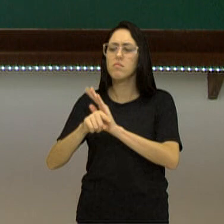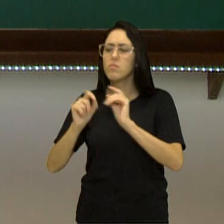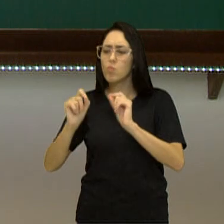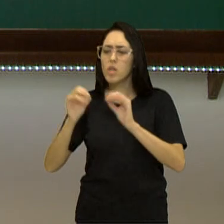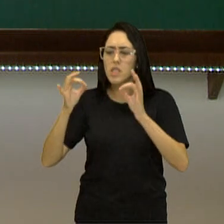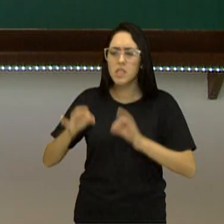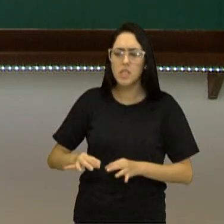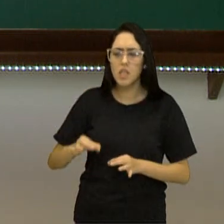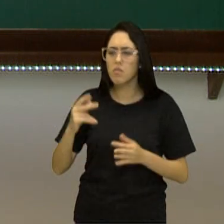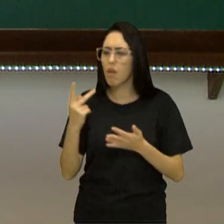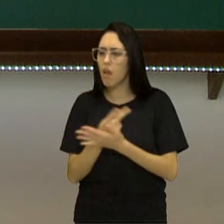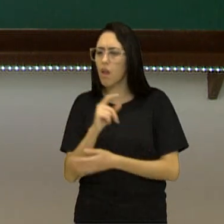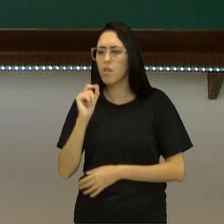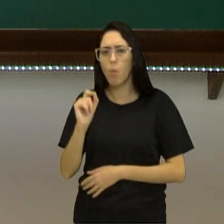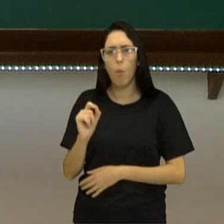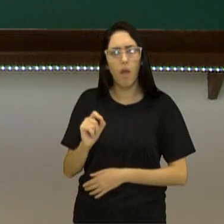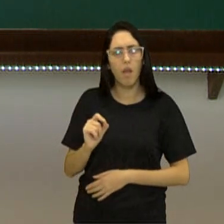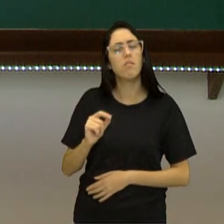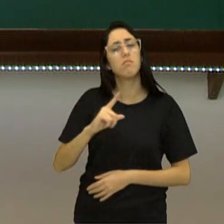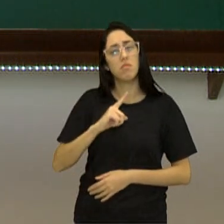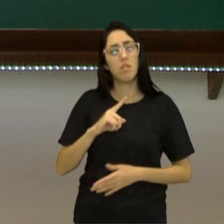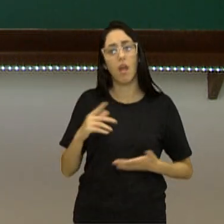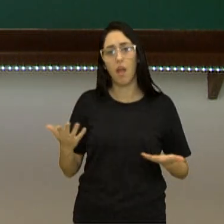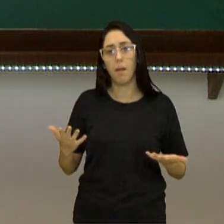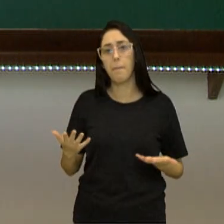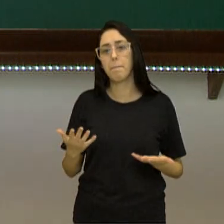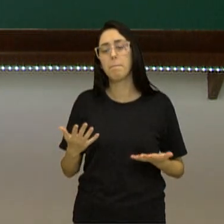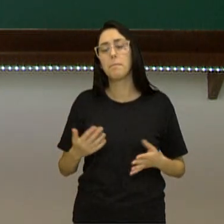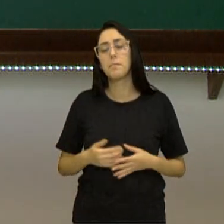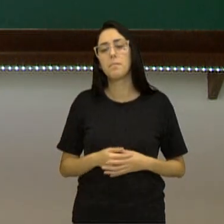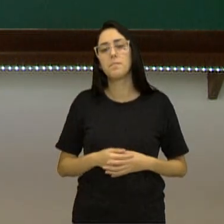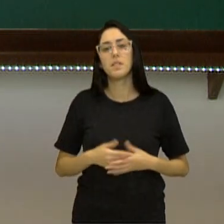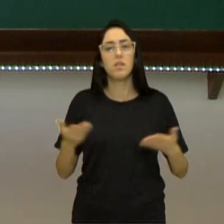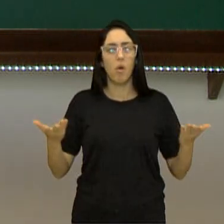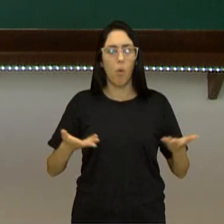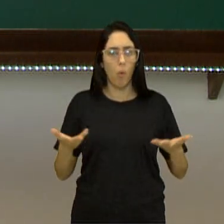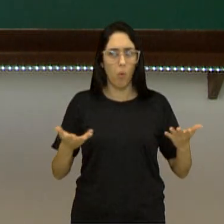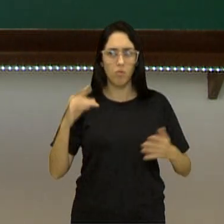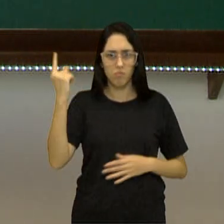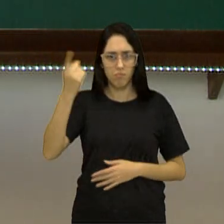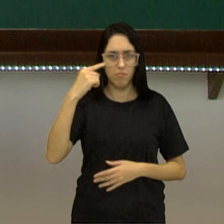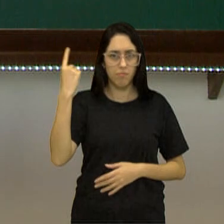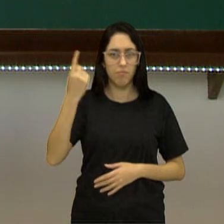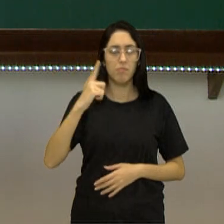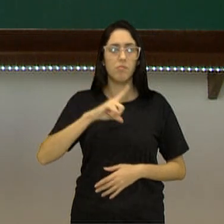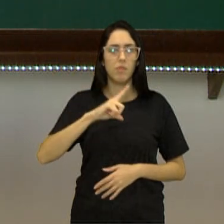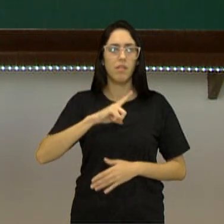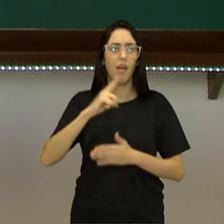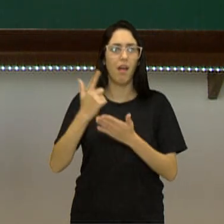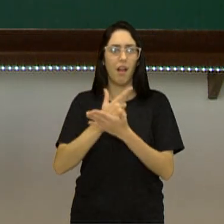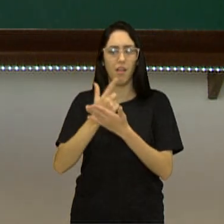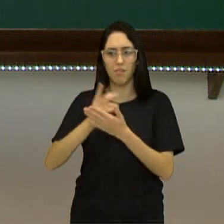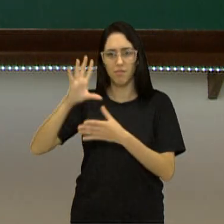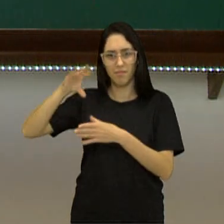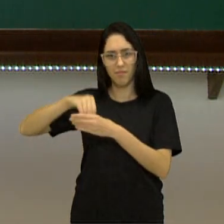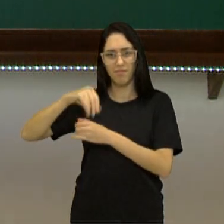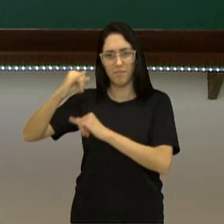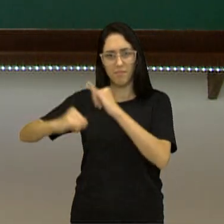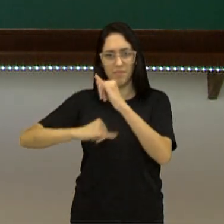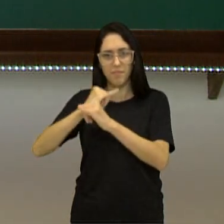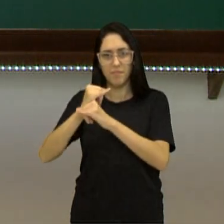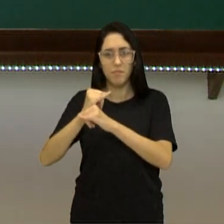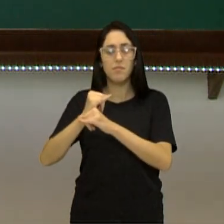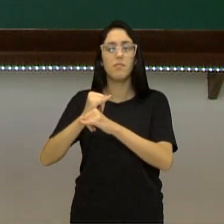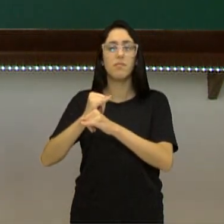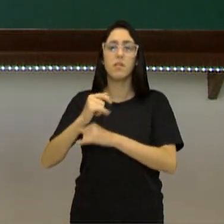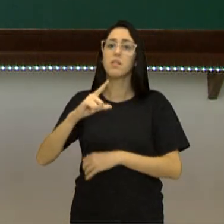um crivo, digamos assim. Então, hoje em dia dá para dizer que essas enciclopédias, boa parte delas, elas